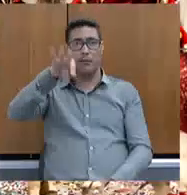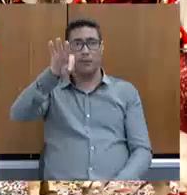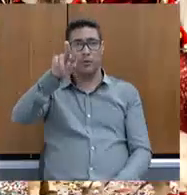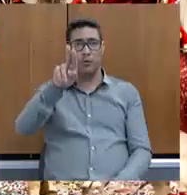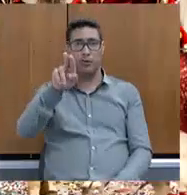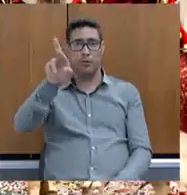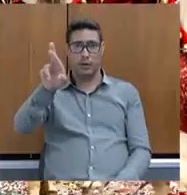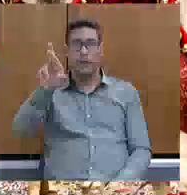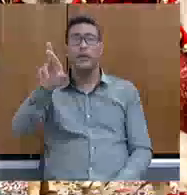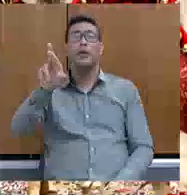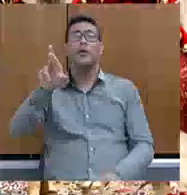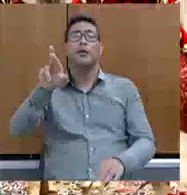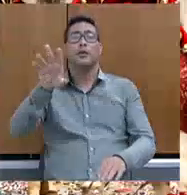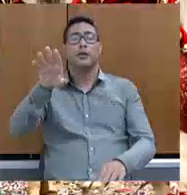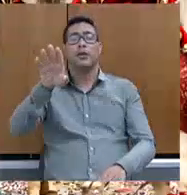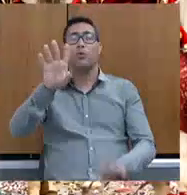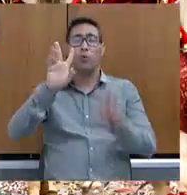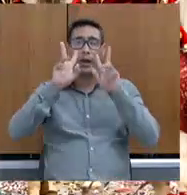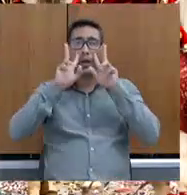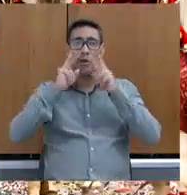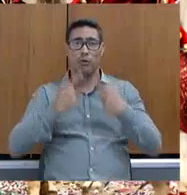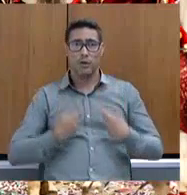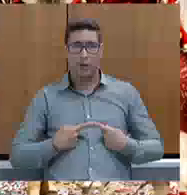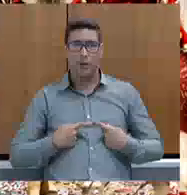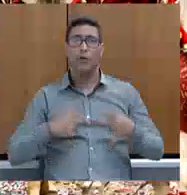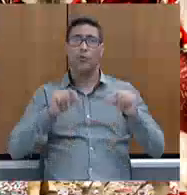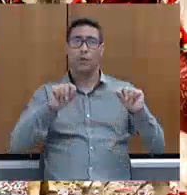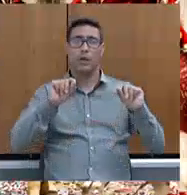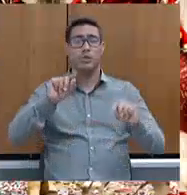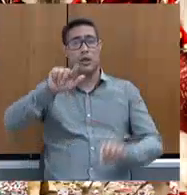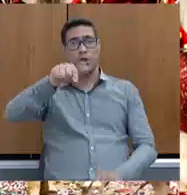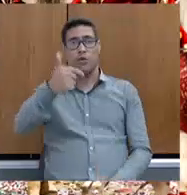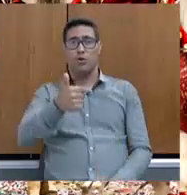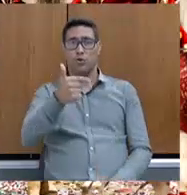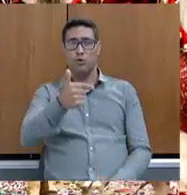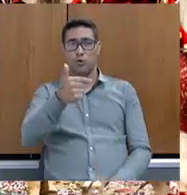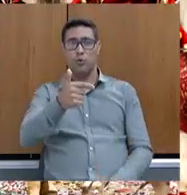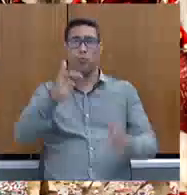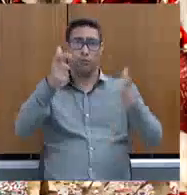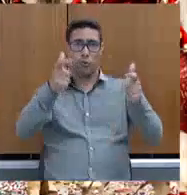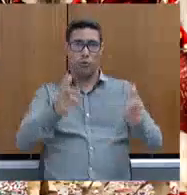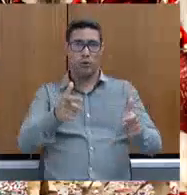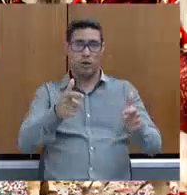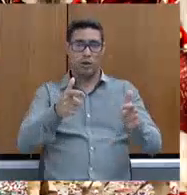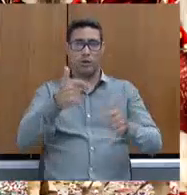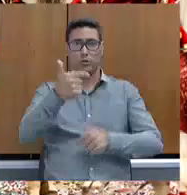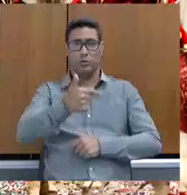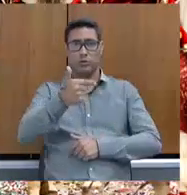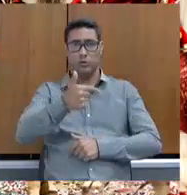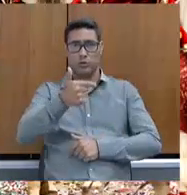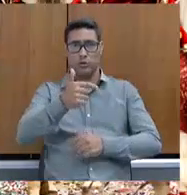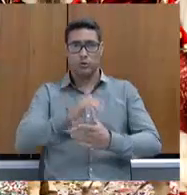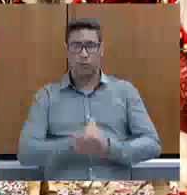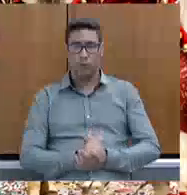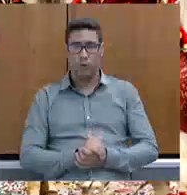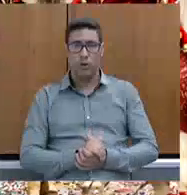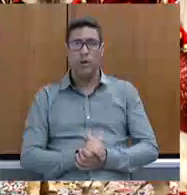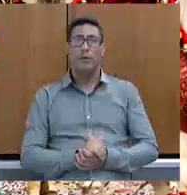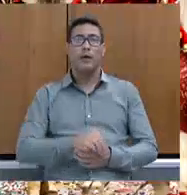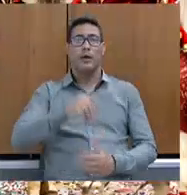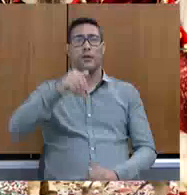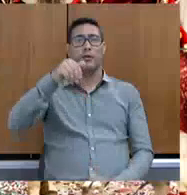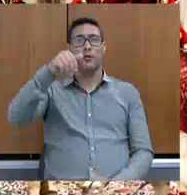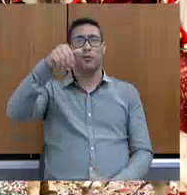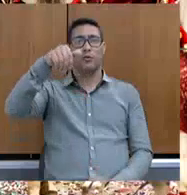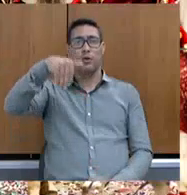Ministério turismo finalmente reconheceu que a gente está em segundo lugar porque o IBGE tava falando não mano mas o mistério turismo nos colocava em